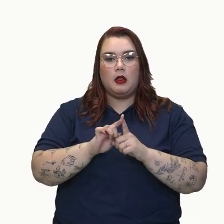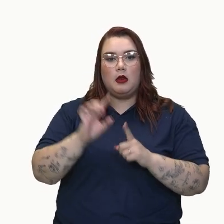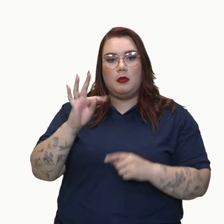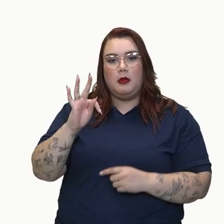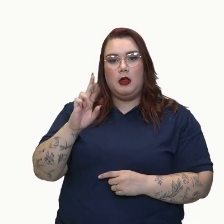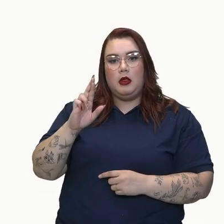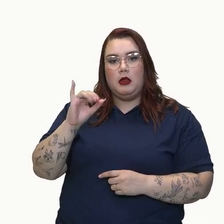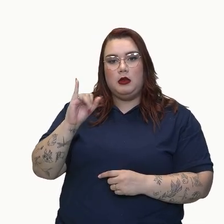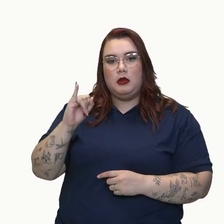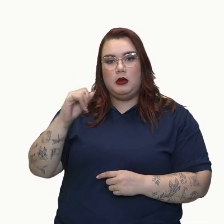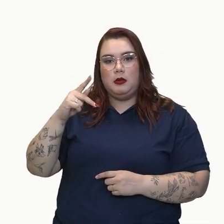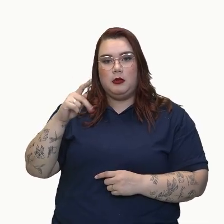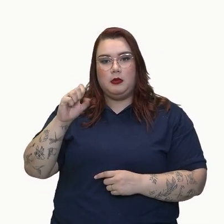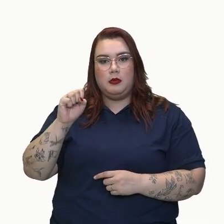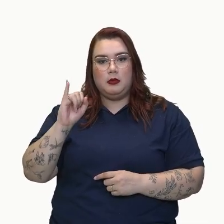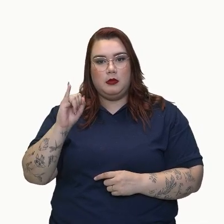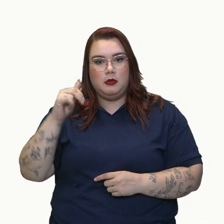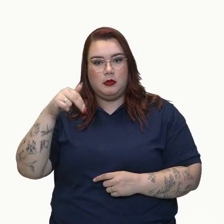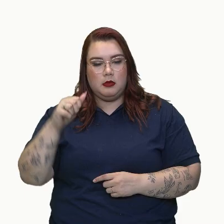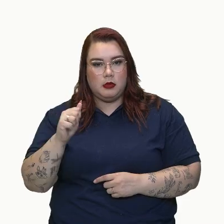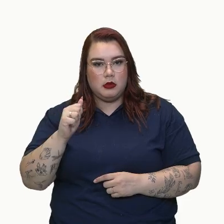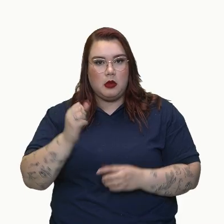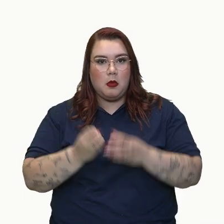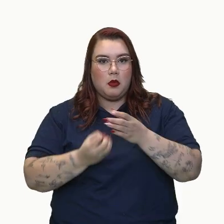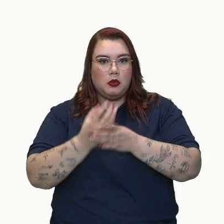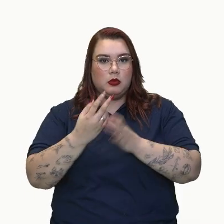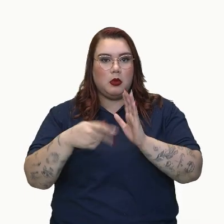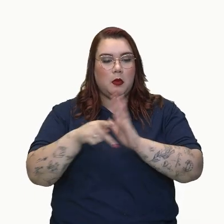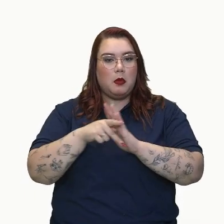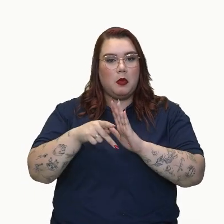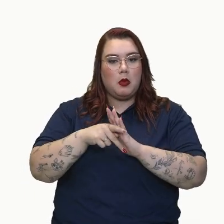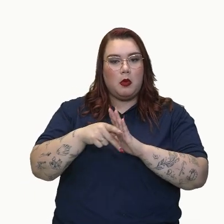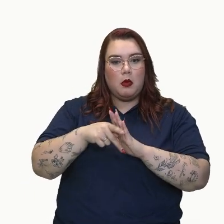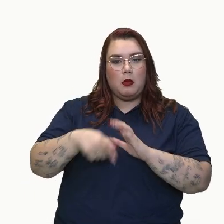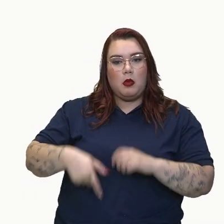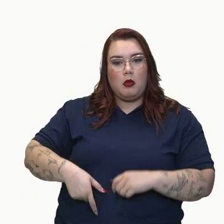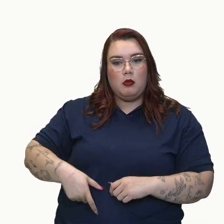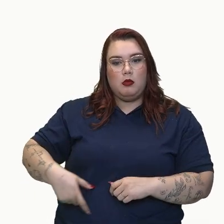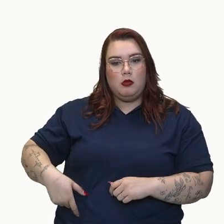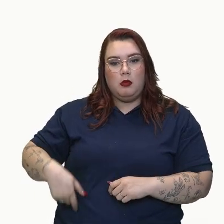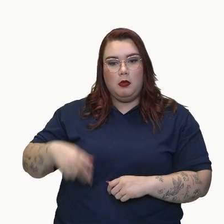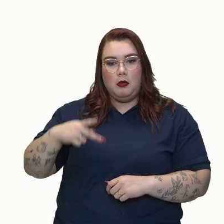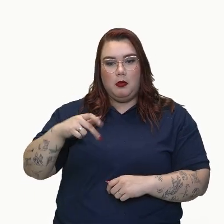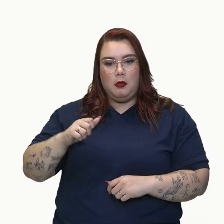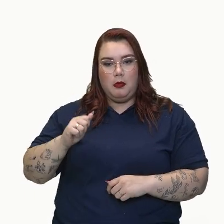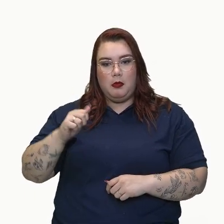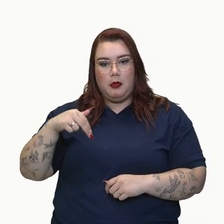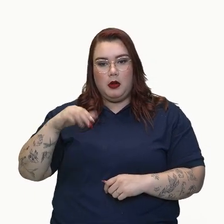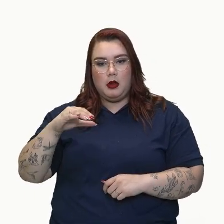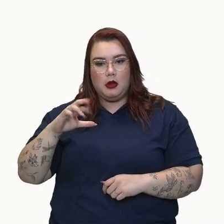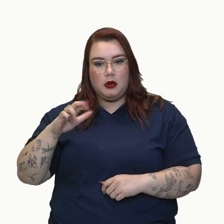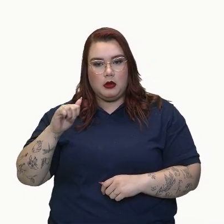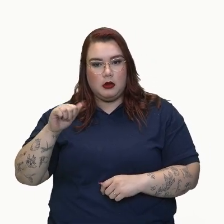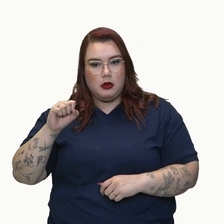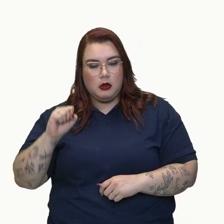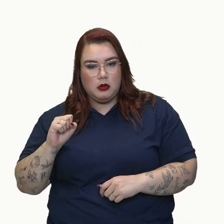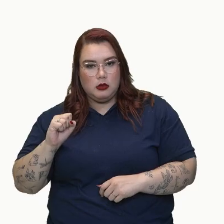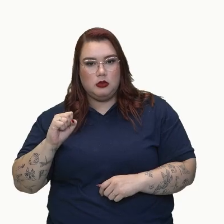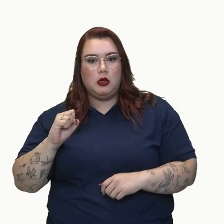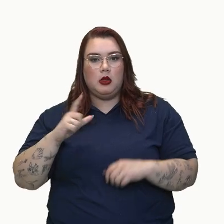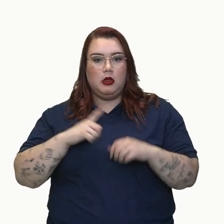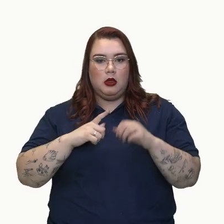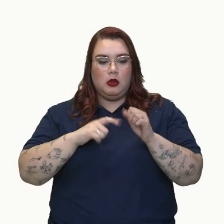aqui, ela é produzida pelo pâncreas, tá? E é liberada no intestino delgado, atua na digestão de